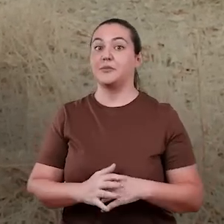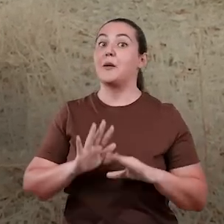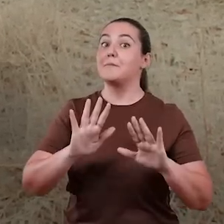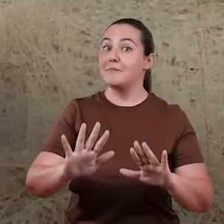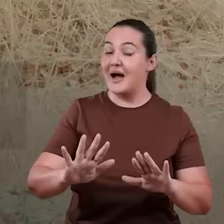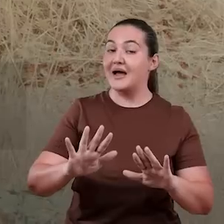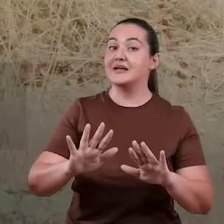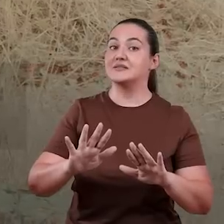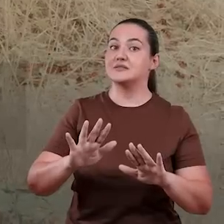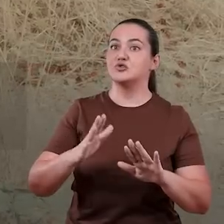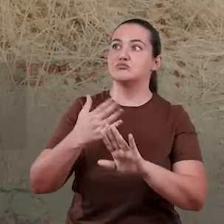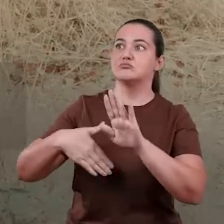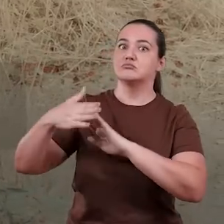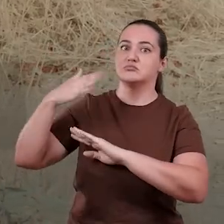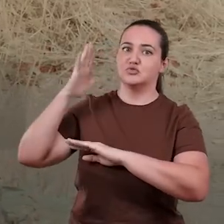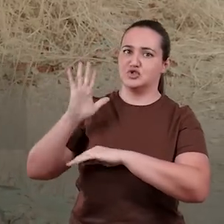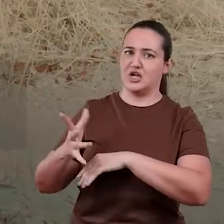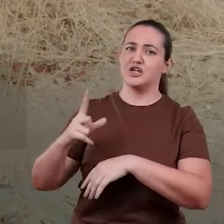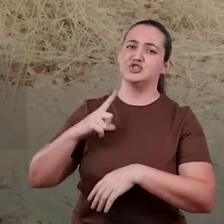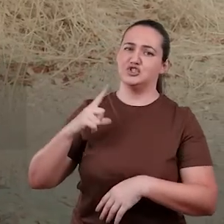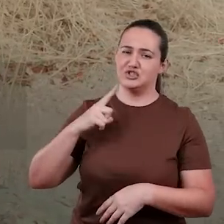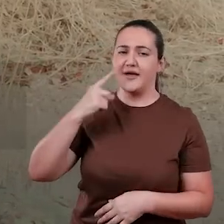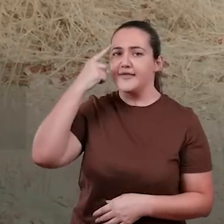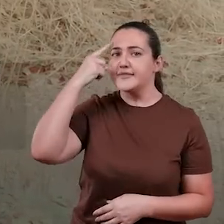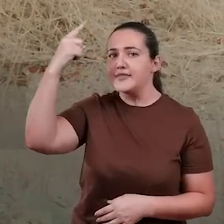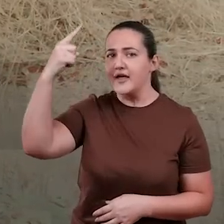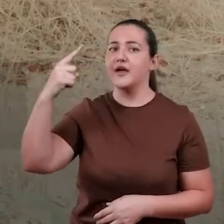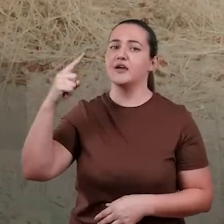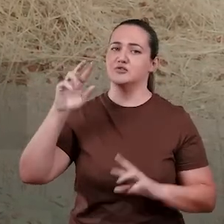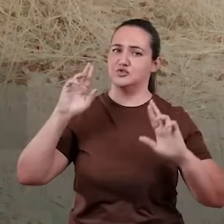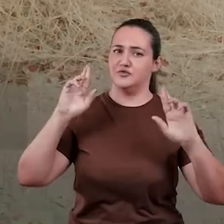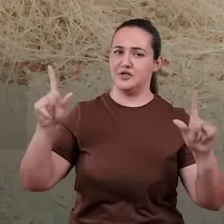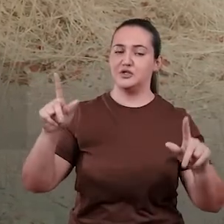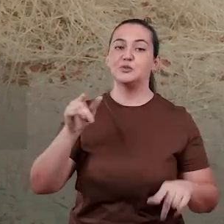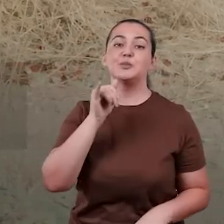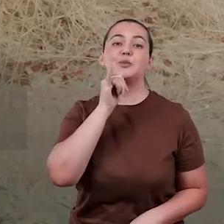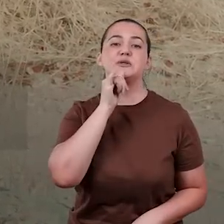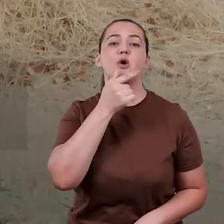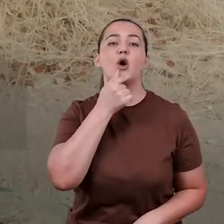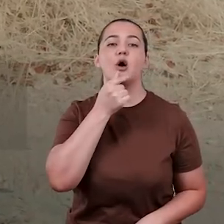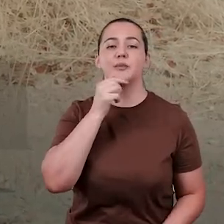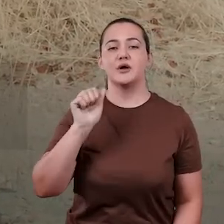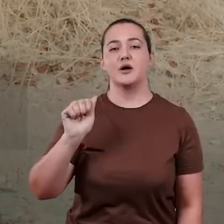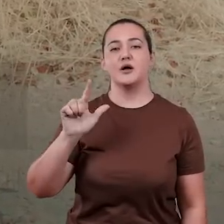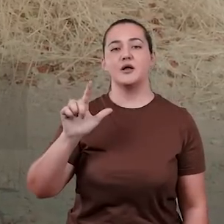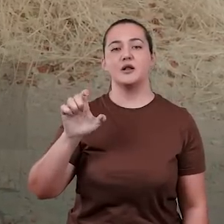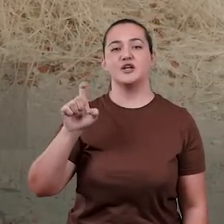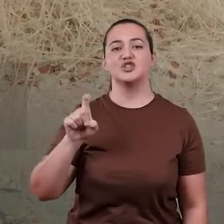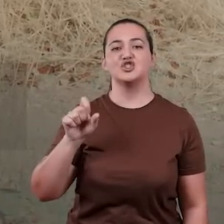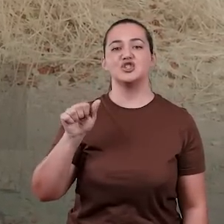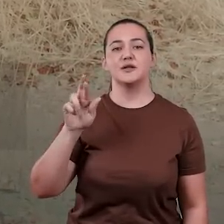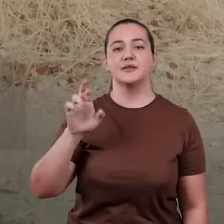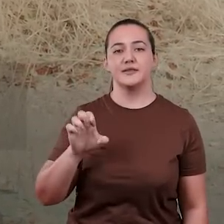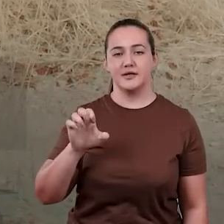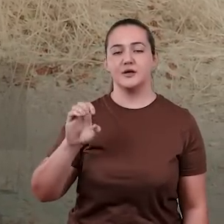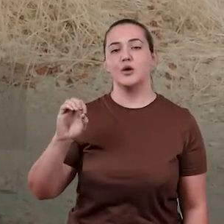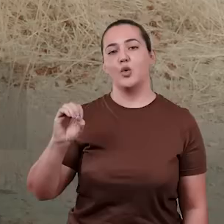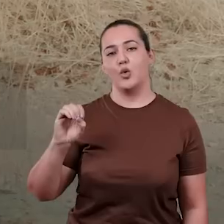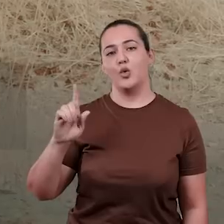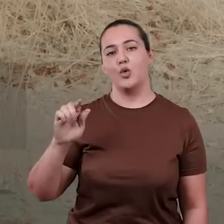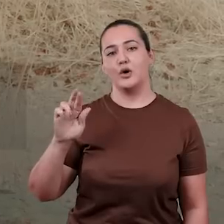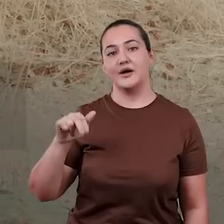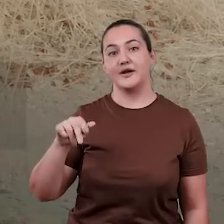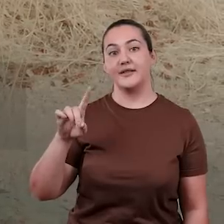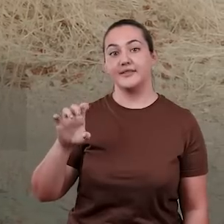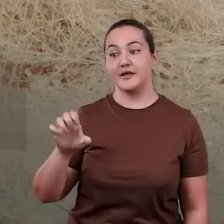mundo grego. Aliás, não somente isso. Você sabe que Alexandre o Grande também reforçou essa ideia de